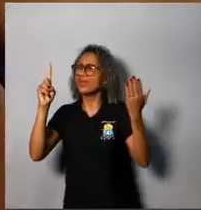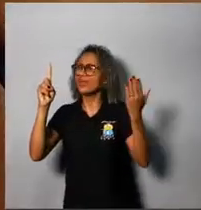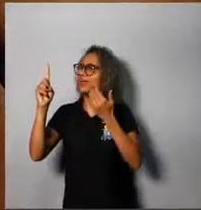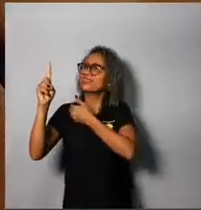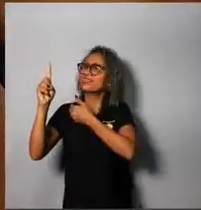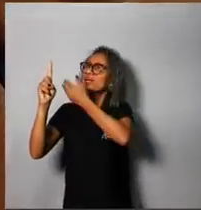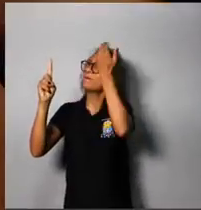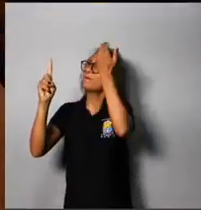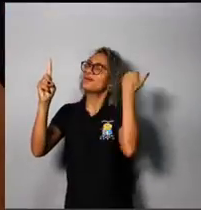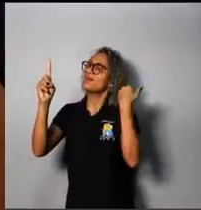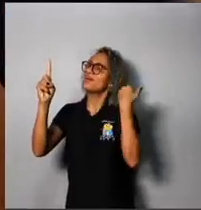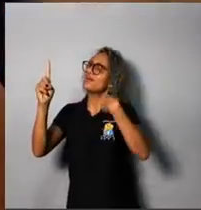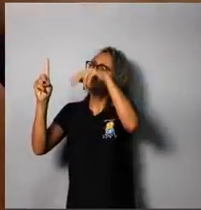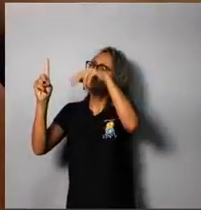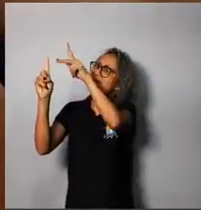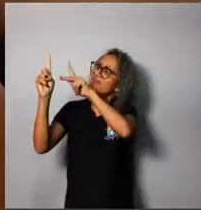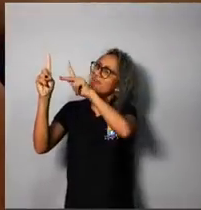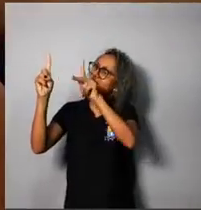Senhora da